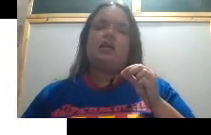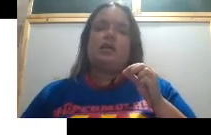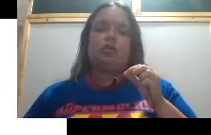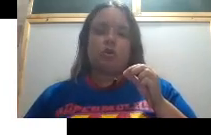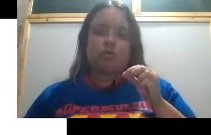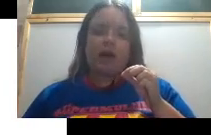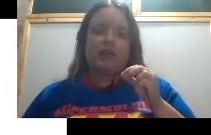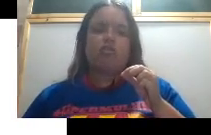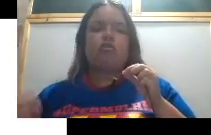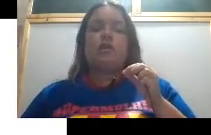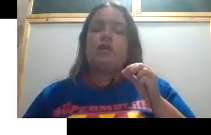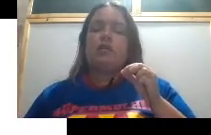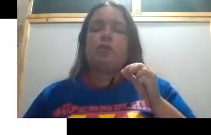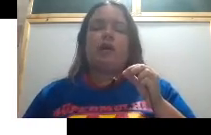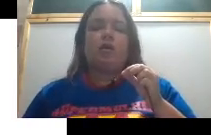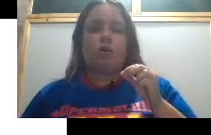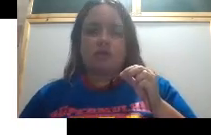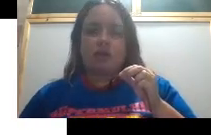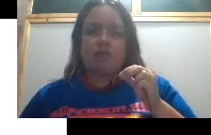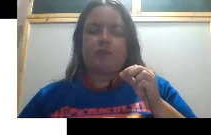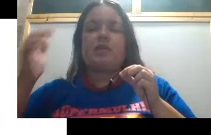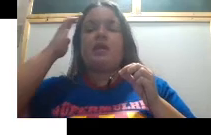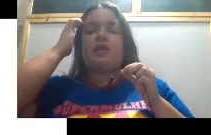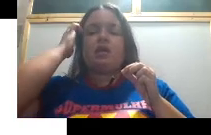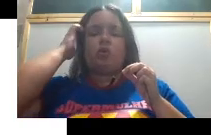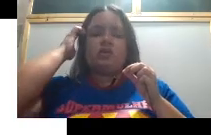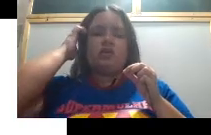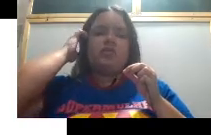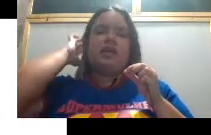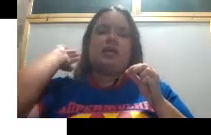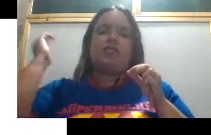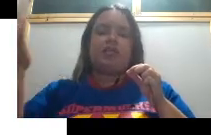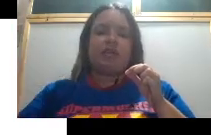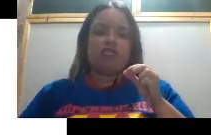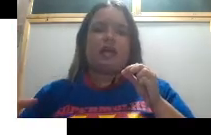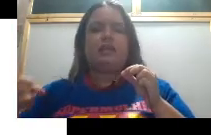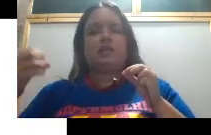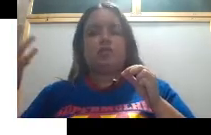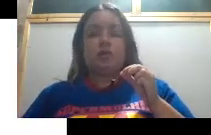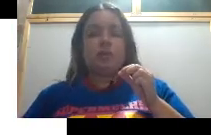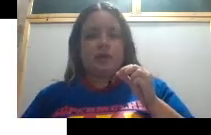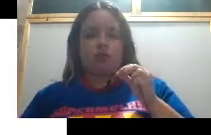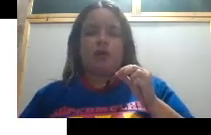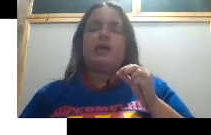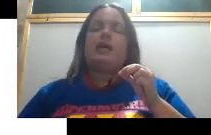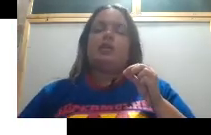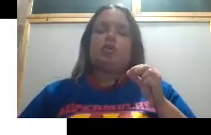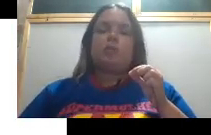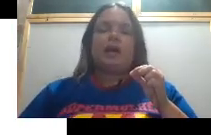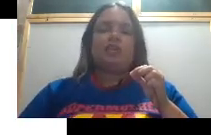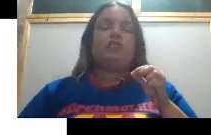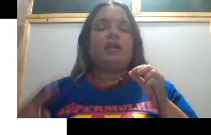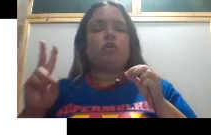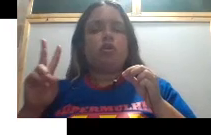presidência né do nosso país Dilma Rousseff sim inclusive nela para afastar dela sofreu e vítima